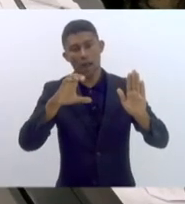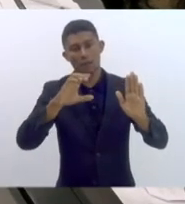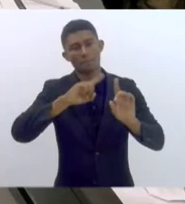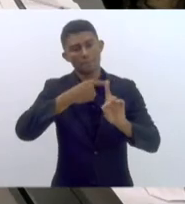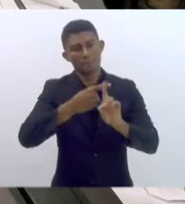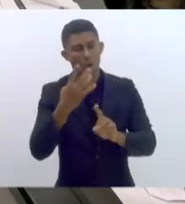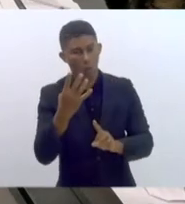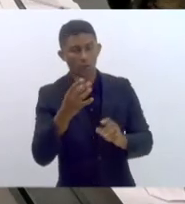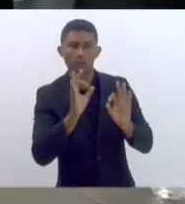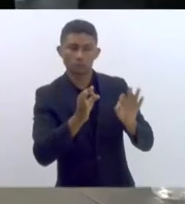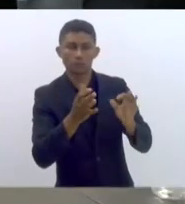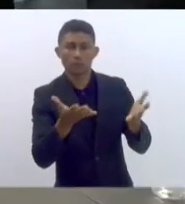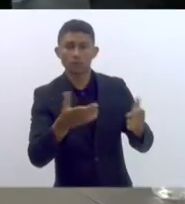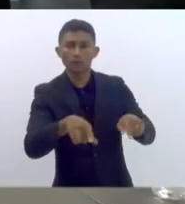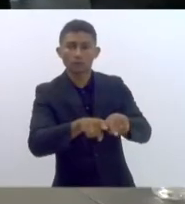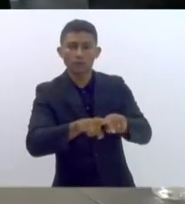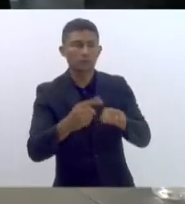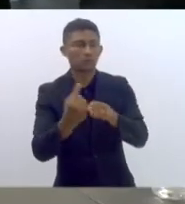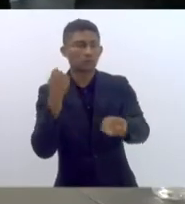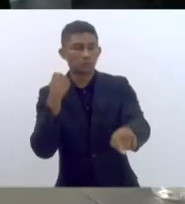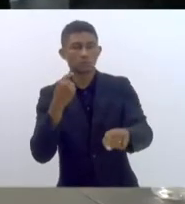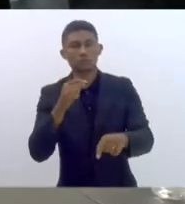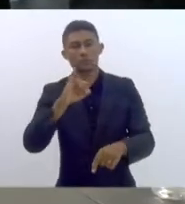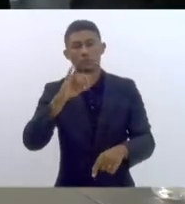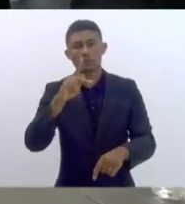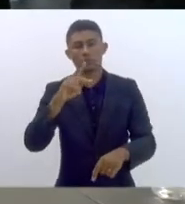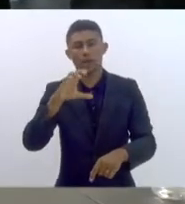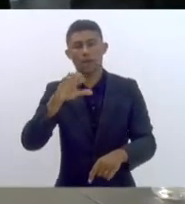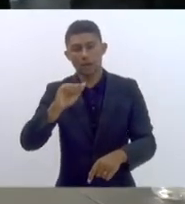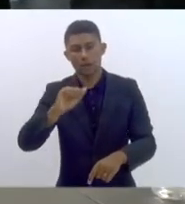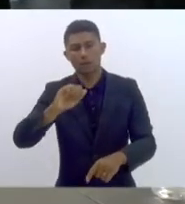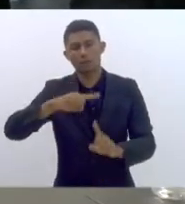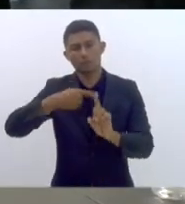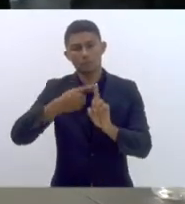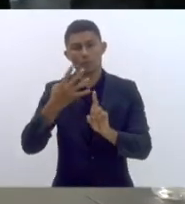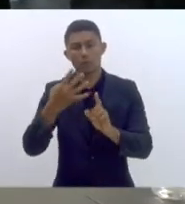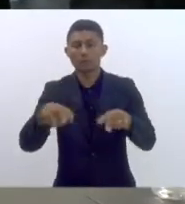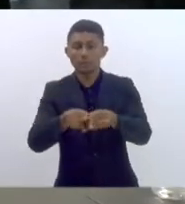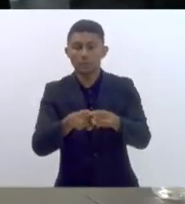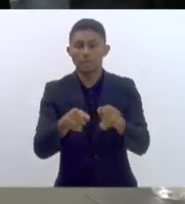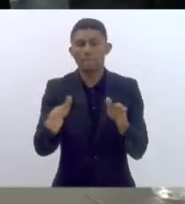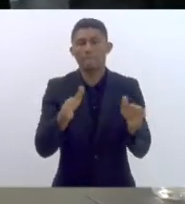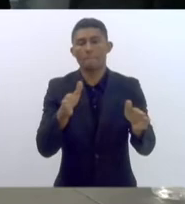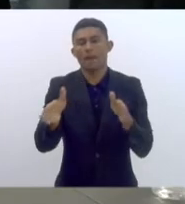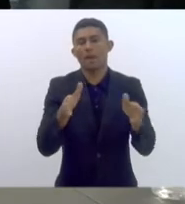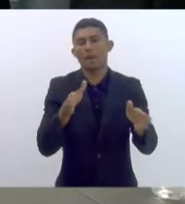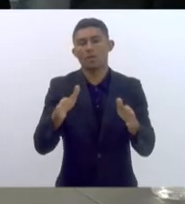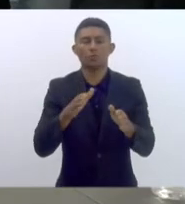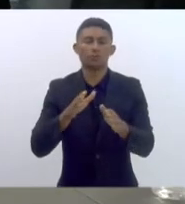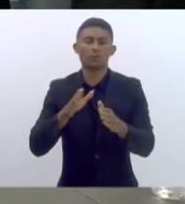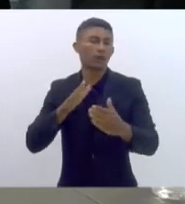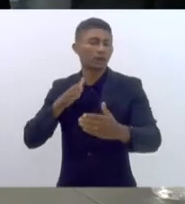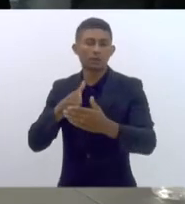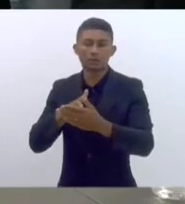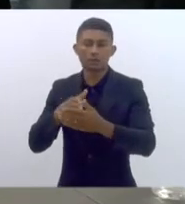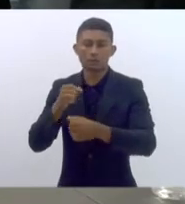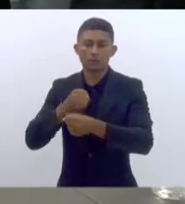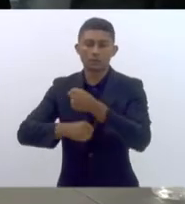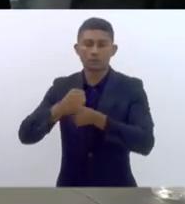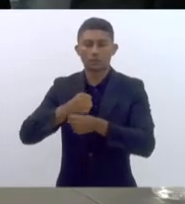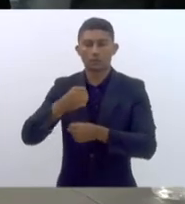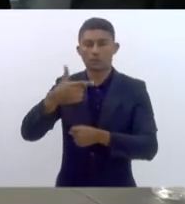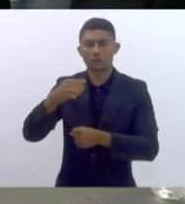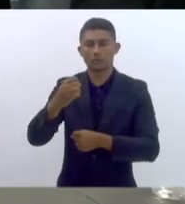também retroagir como IPCA mais 4, mas mantendo o prazo original dele até 2016, e aí